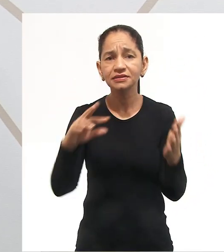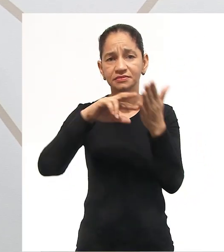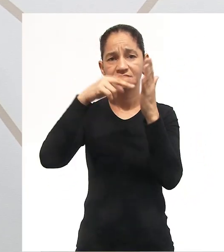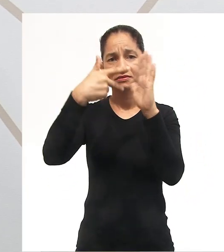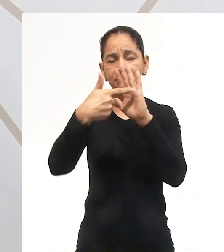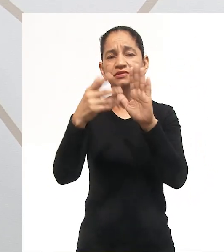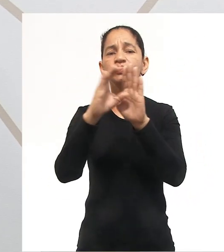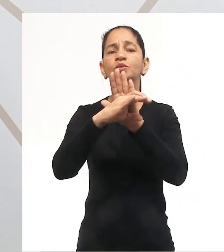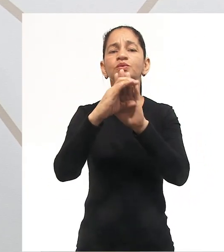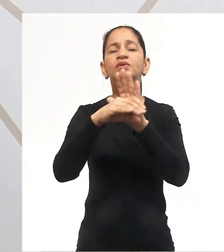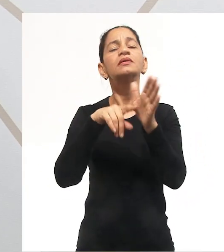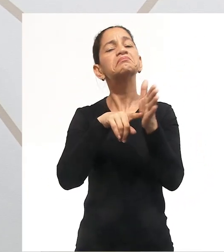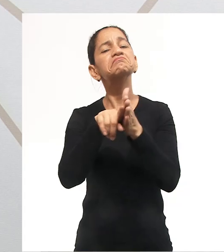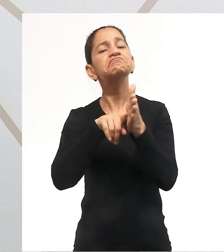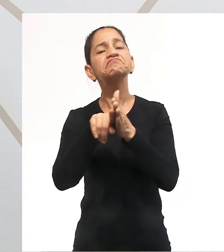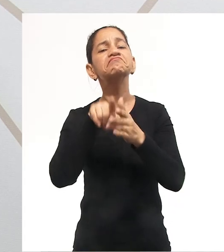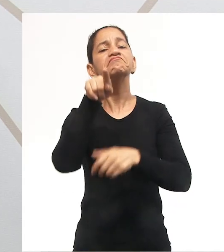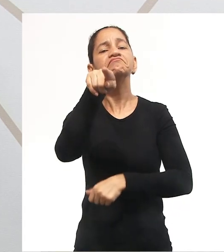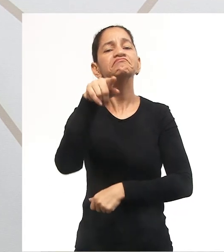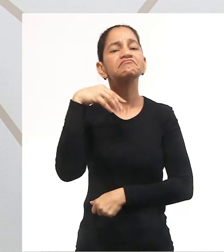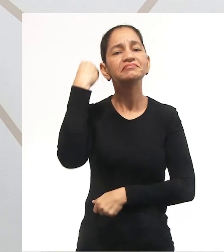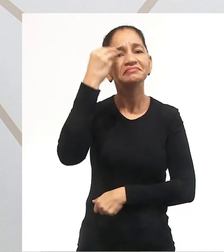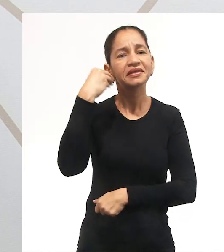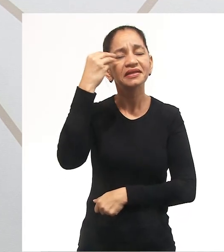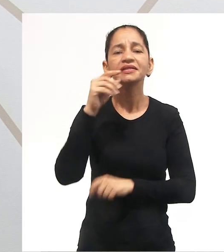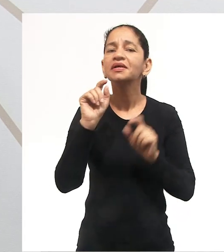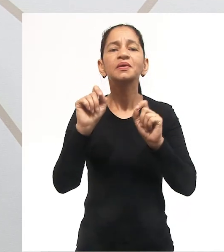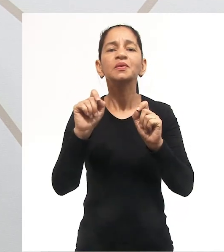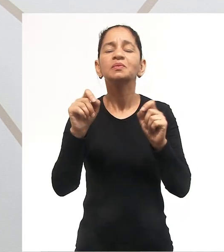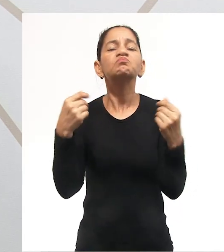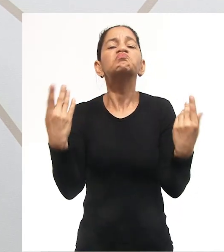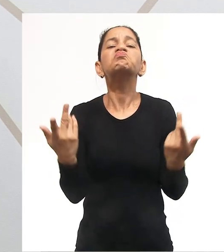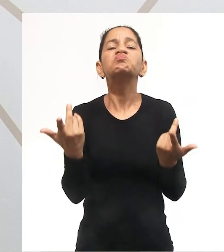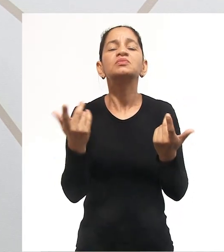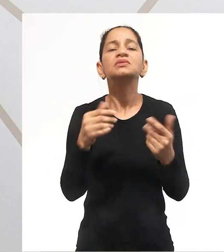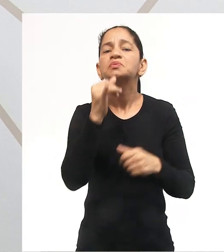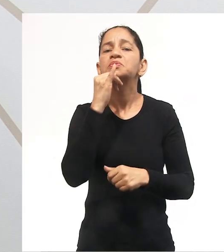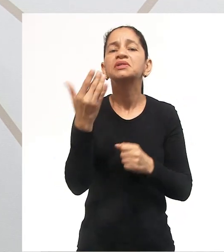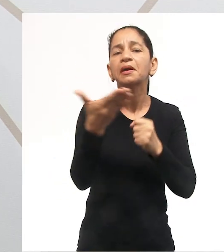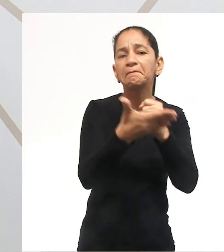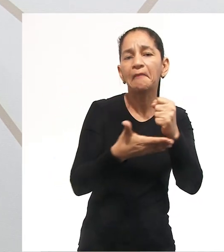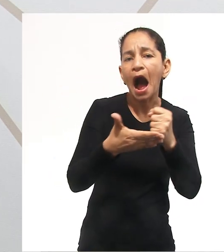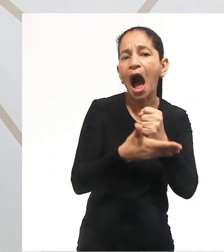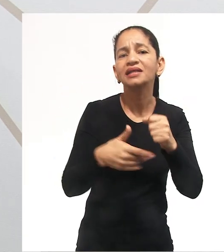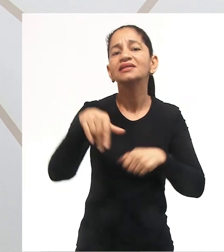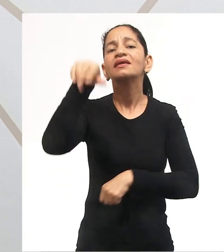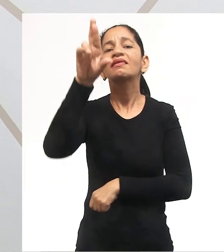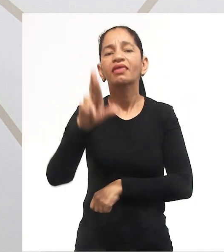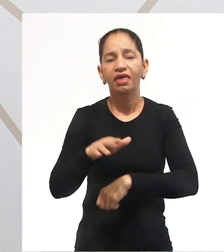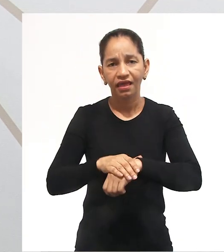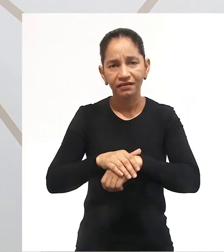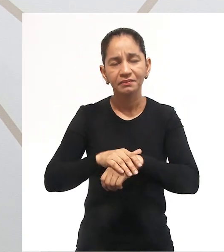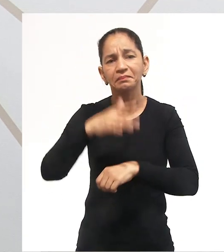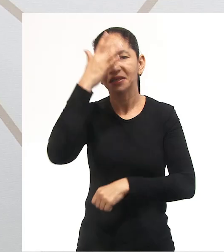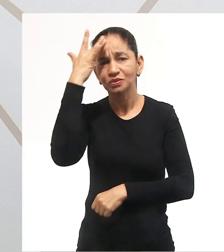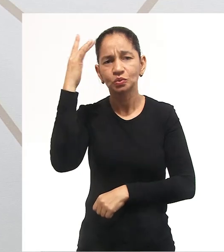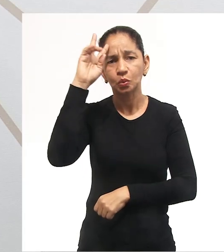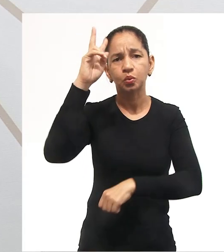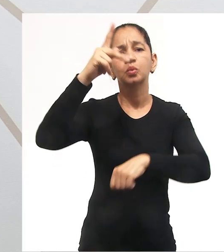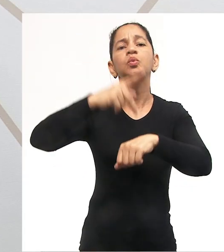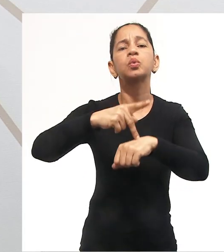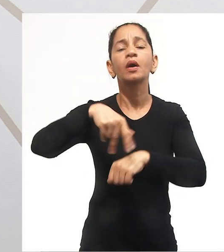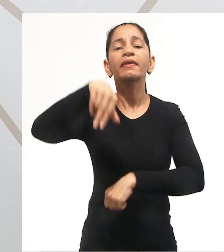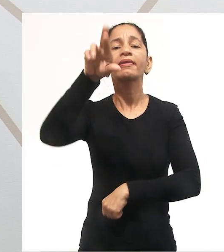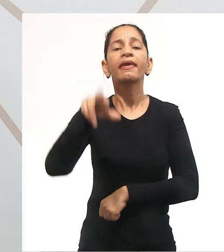né, esse relato de experiência de vocês, ele se baseou em que fundamentos, assim, teóricos?